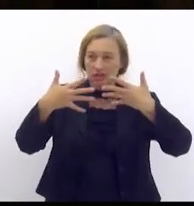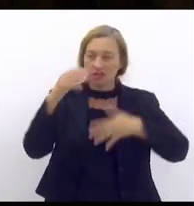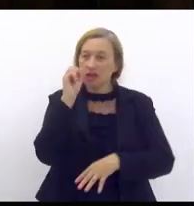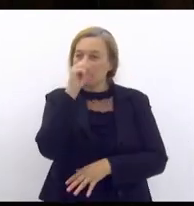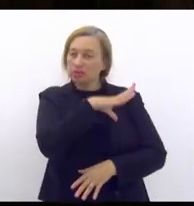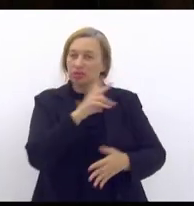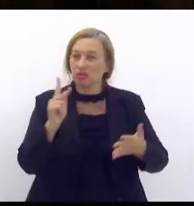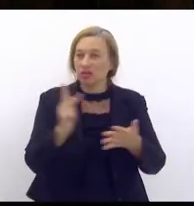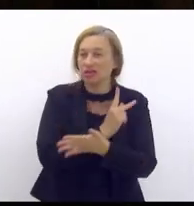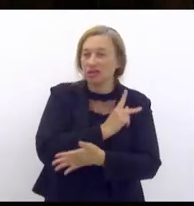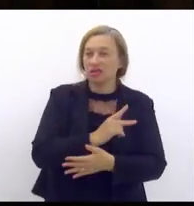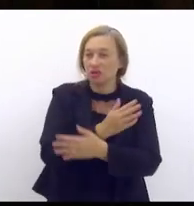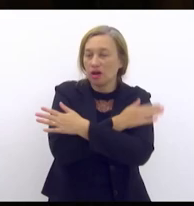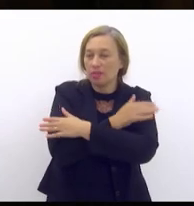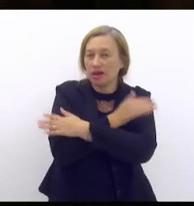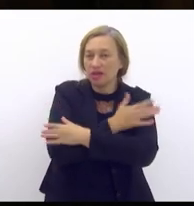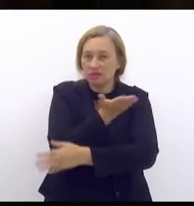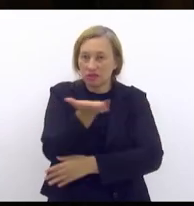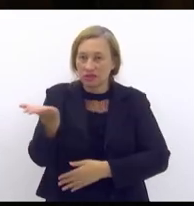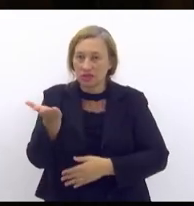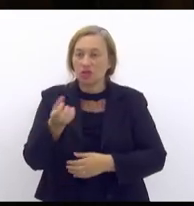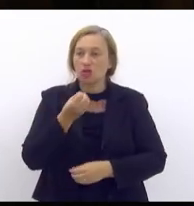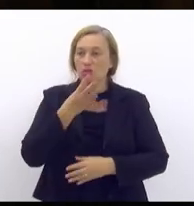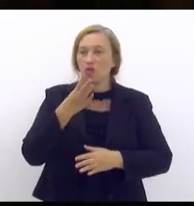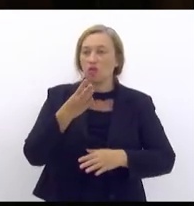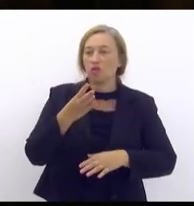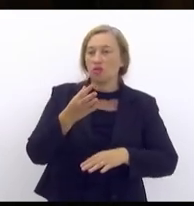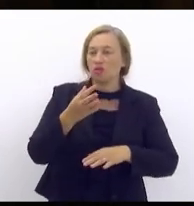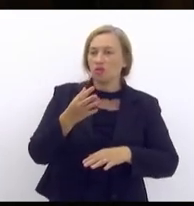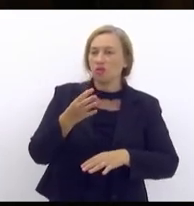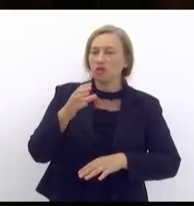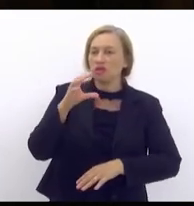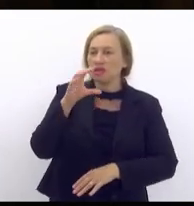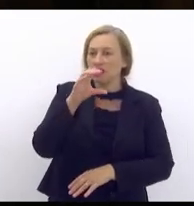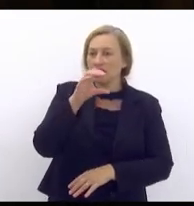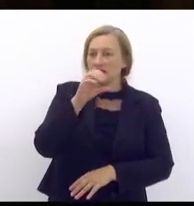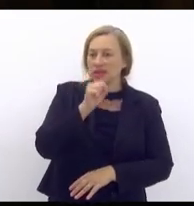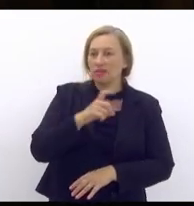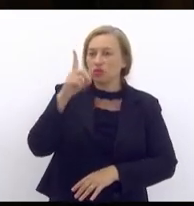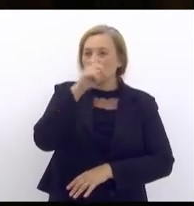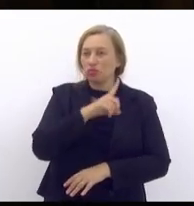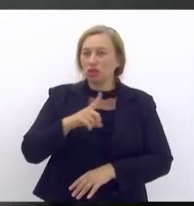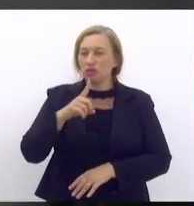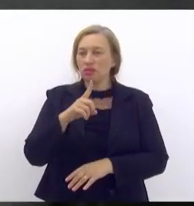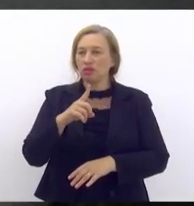absurdos aí. Forte abraço a todos, bom feriado e não vá à praia.